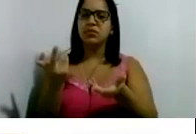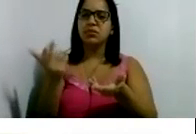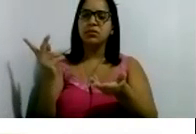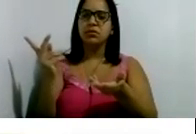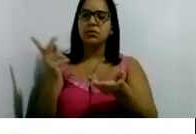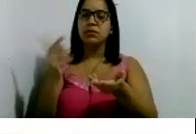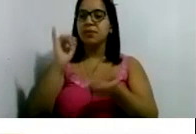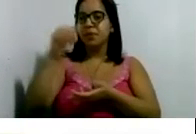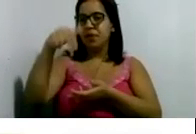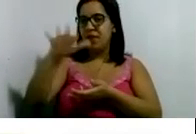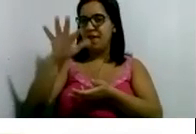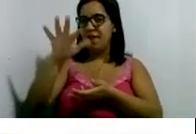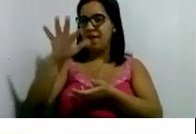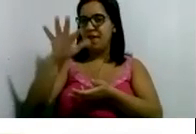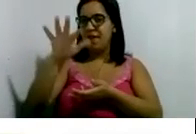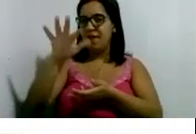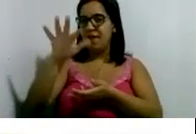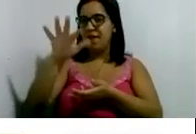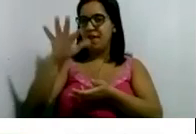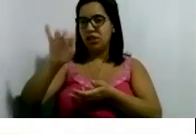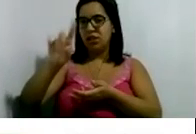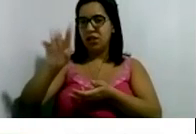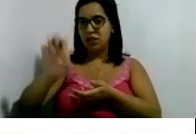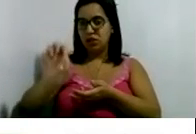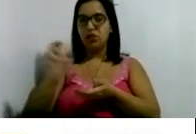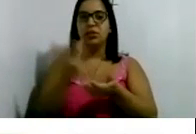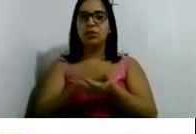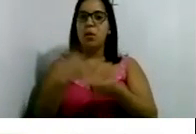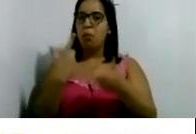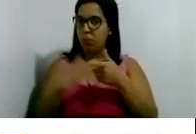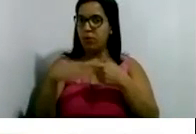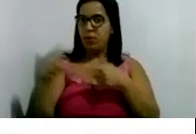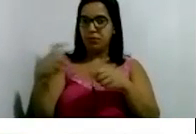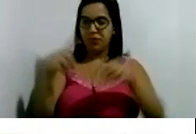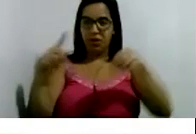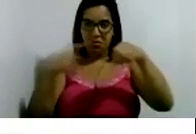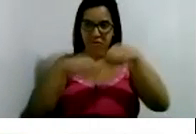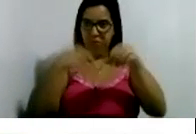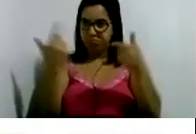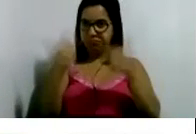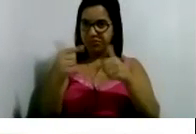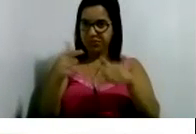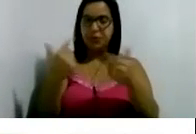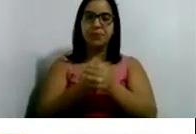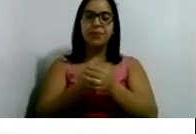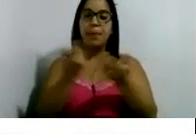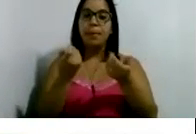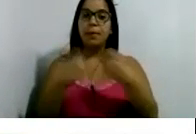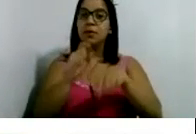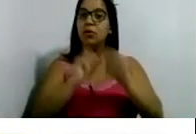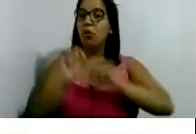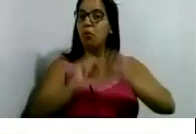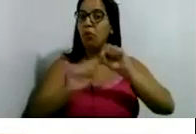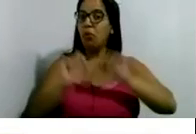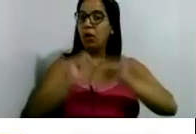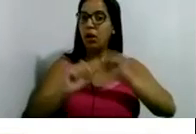Infertilidade. Infertilidade. Então, é uma causa de infertilidade. E ele precisa ir lá para o